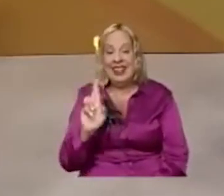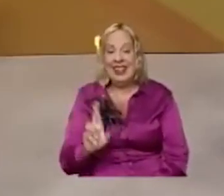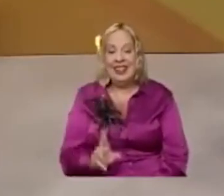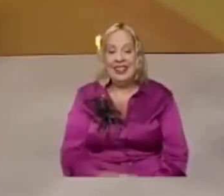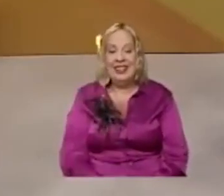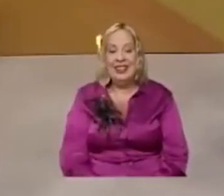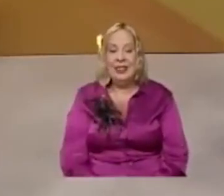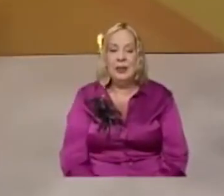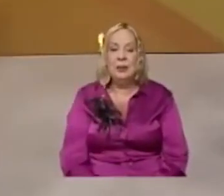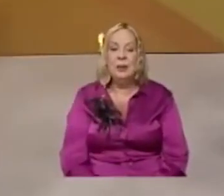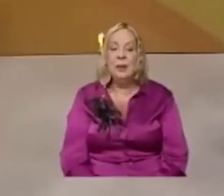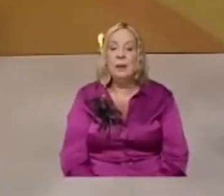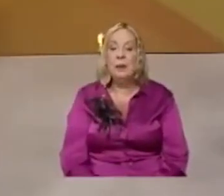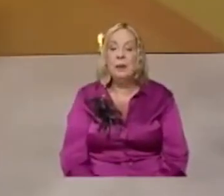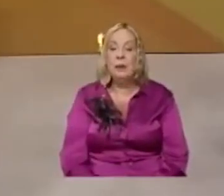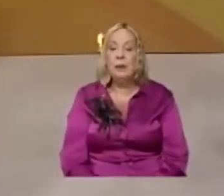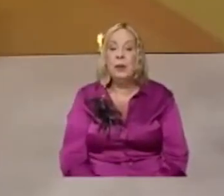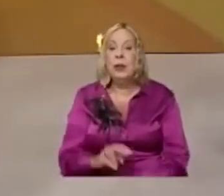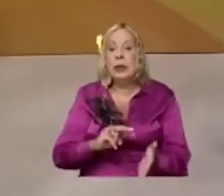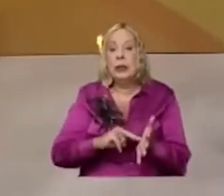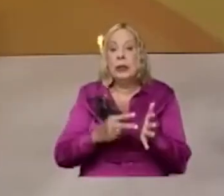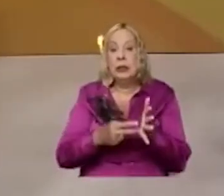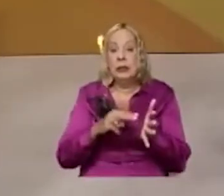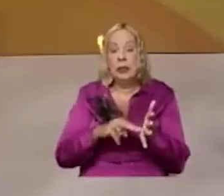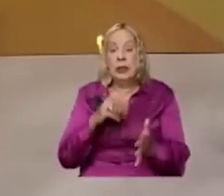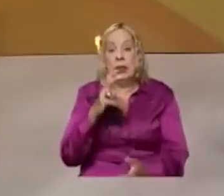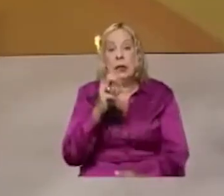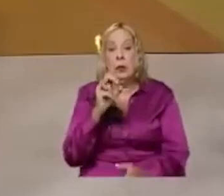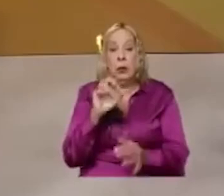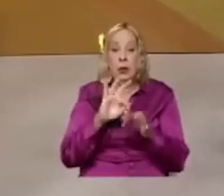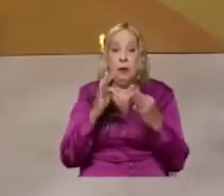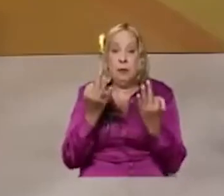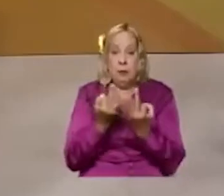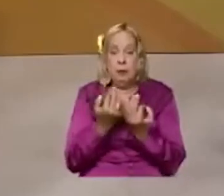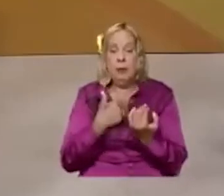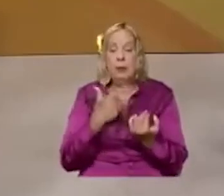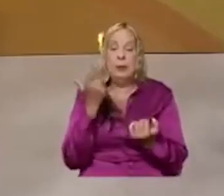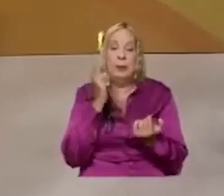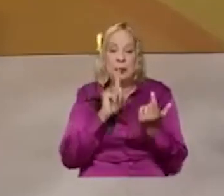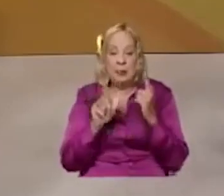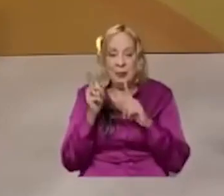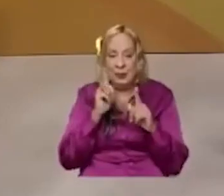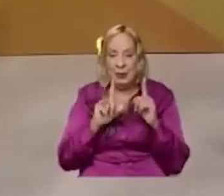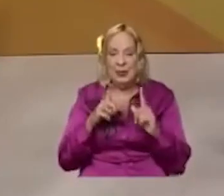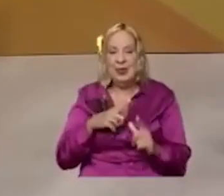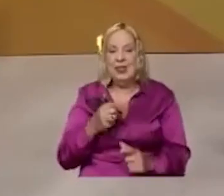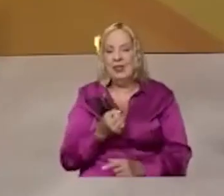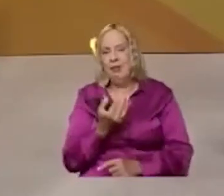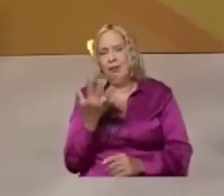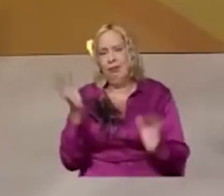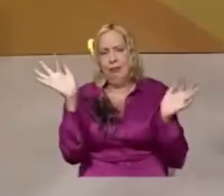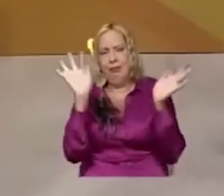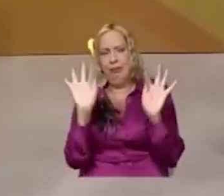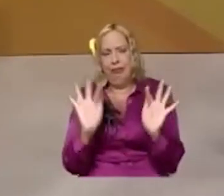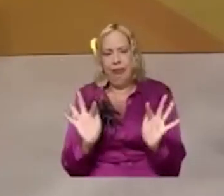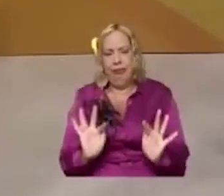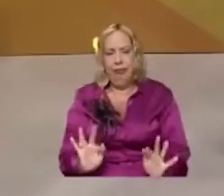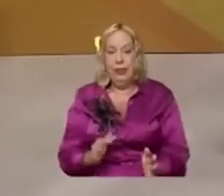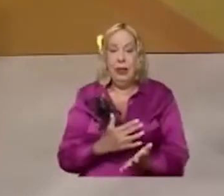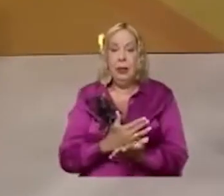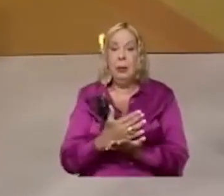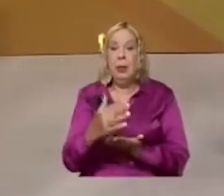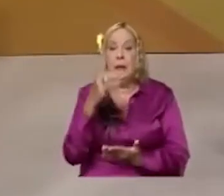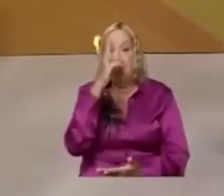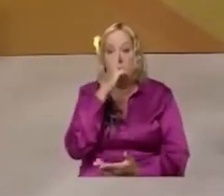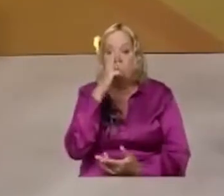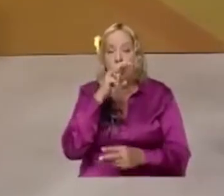né? 50 pessoas significam 50 famílias contempladas aí. É muita felicidade que a gente já começa o Domingão de São